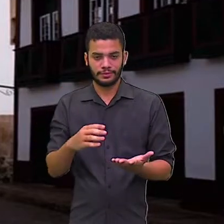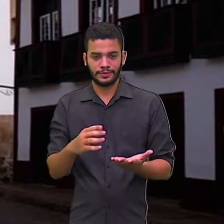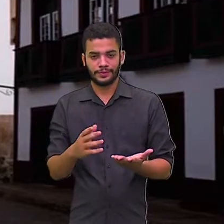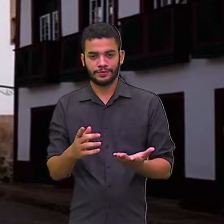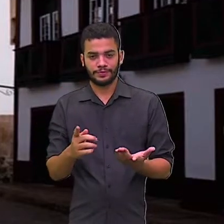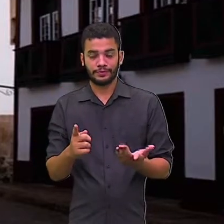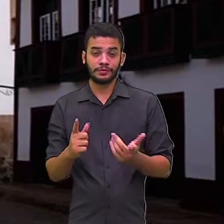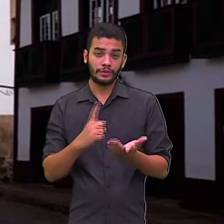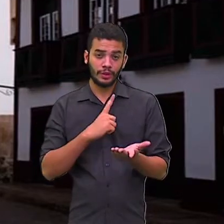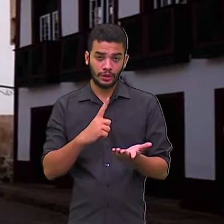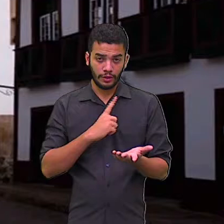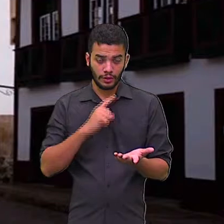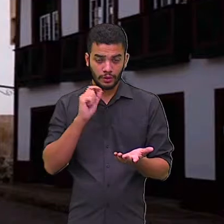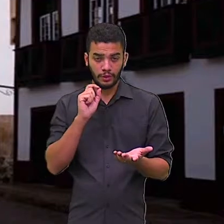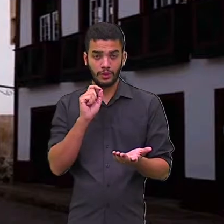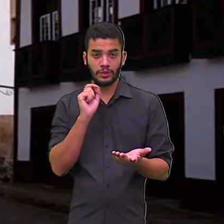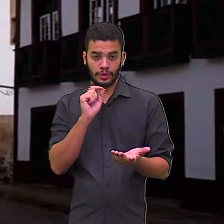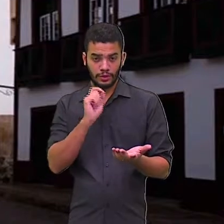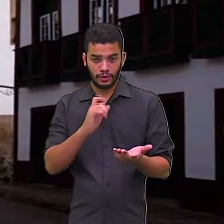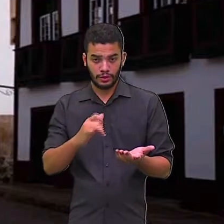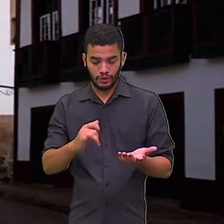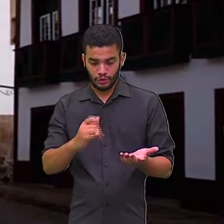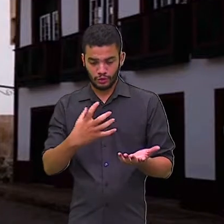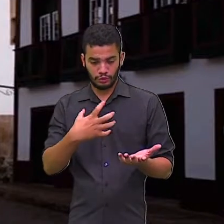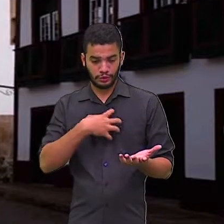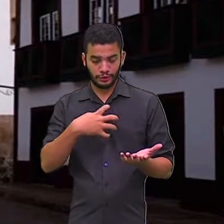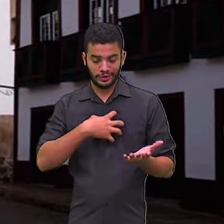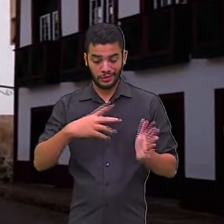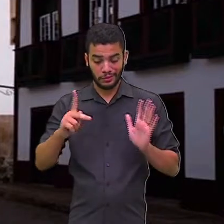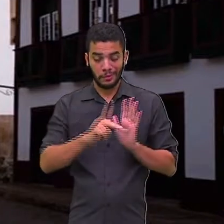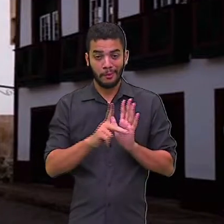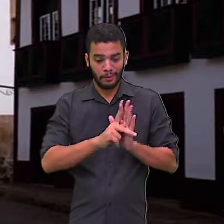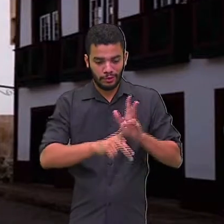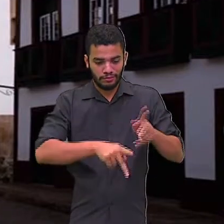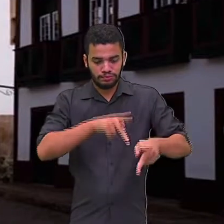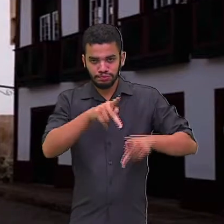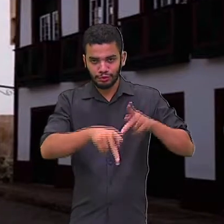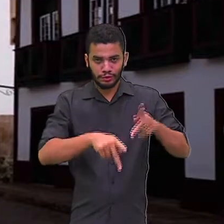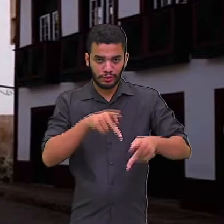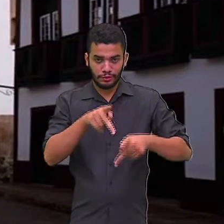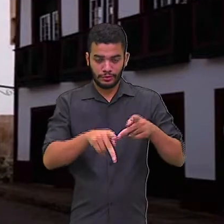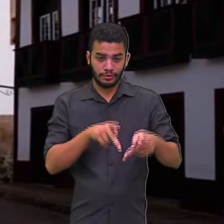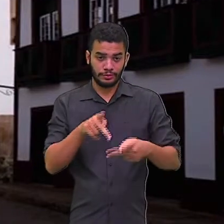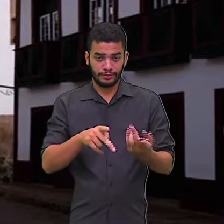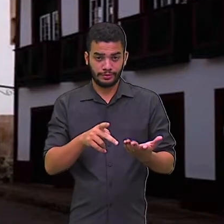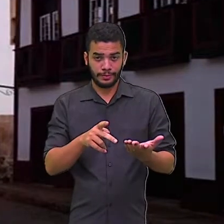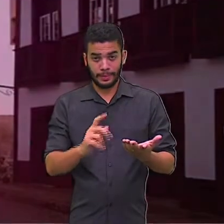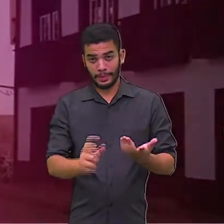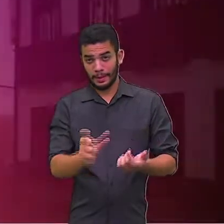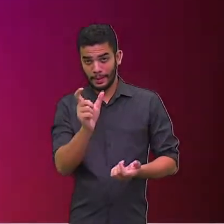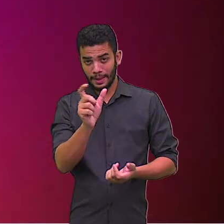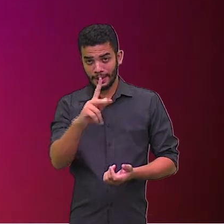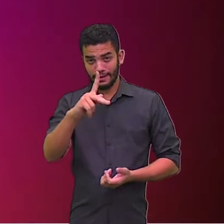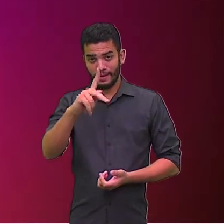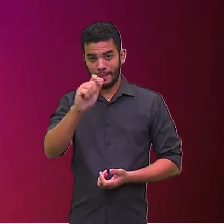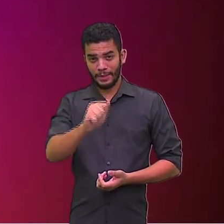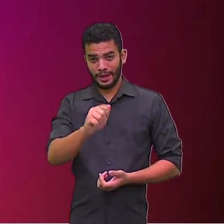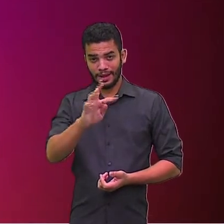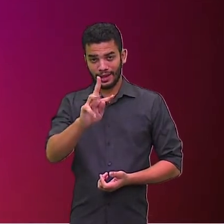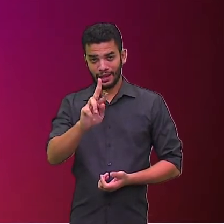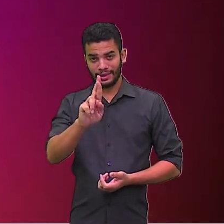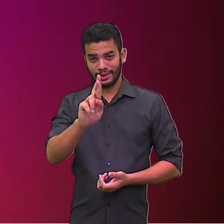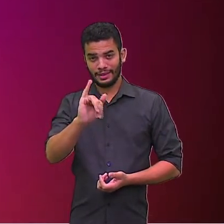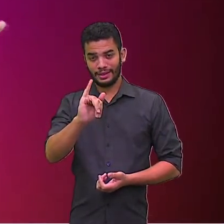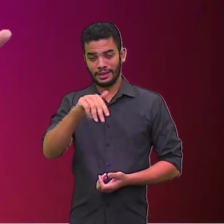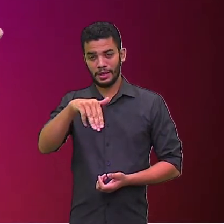como elementos identitários de um povo. A palavra patrimônio vem do latim pater,